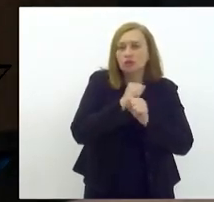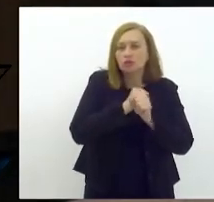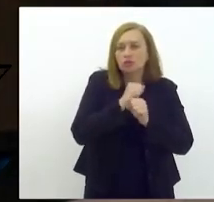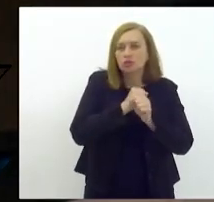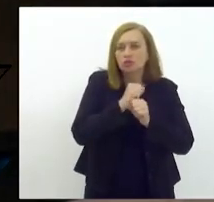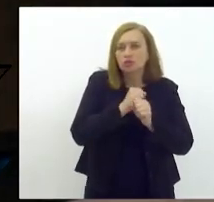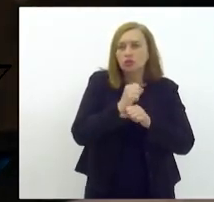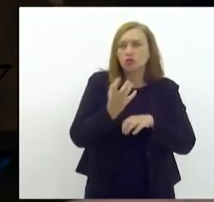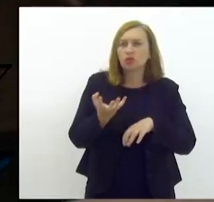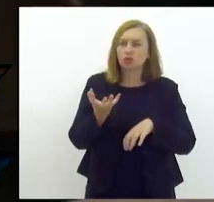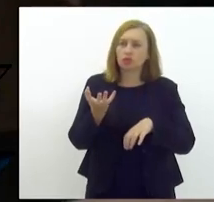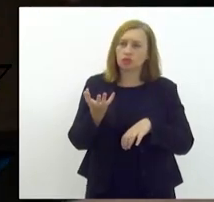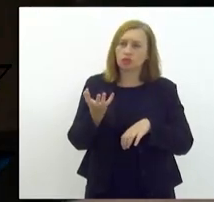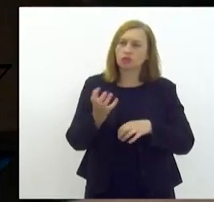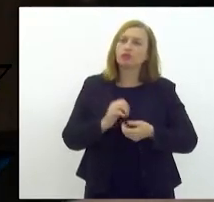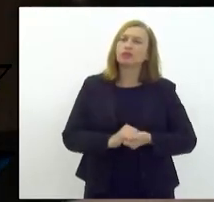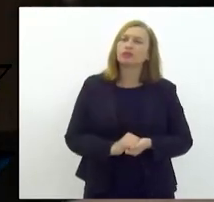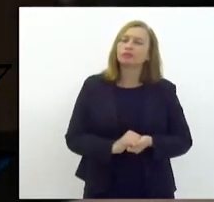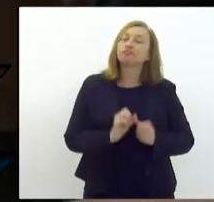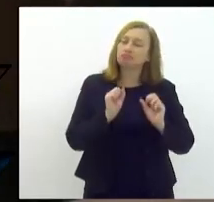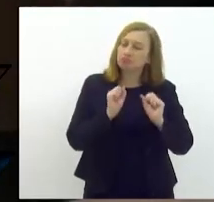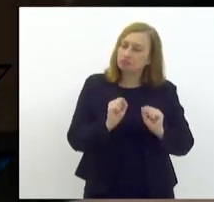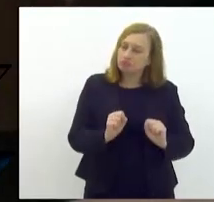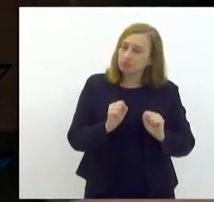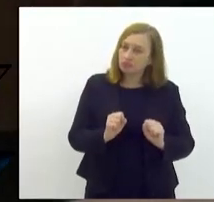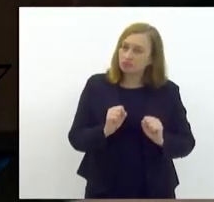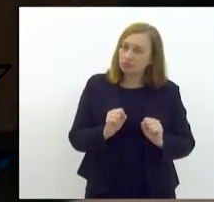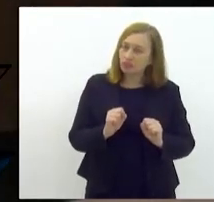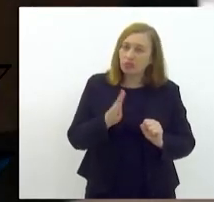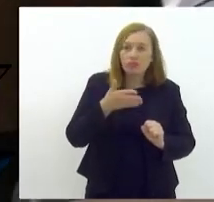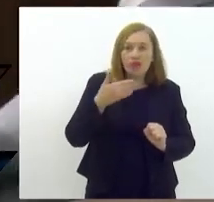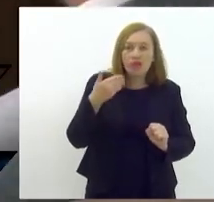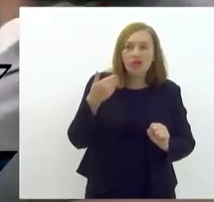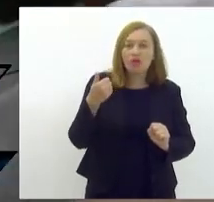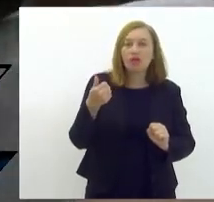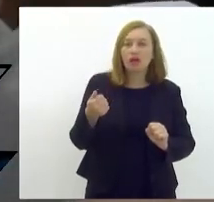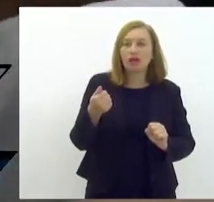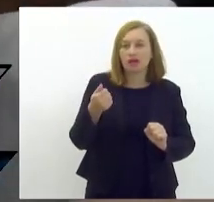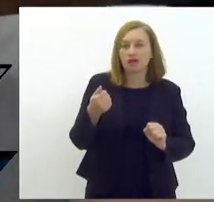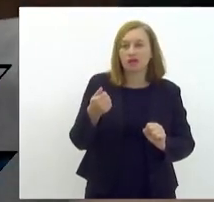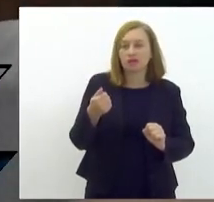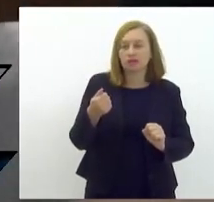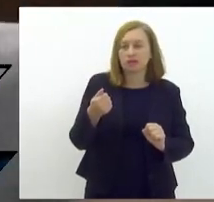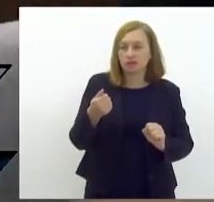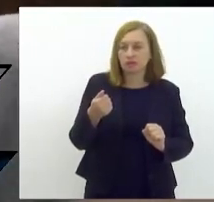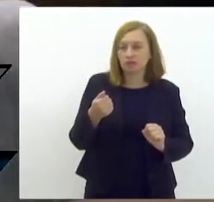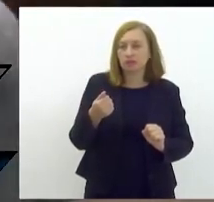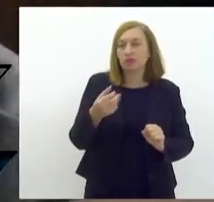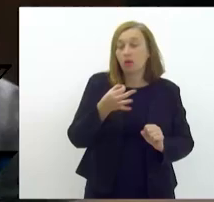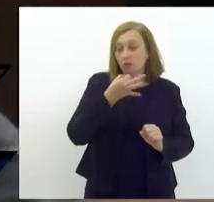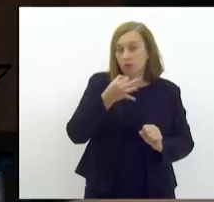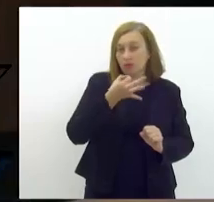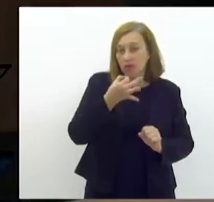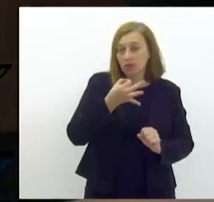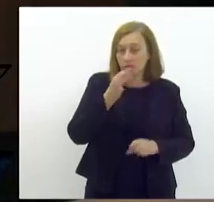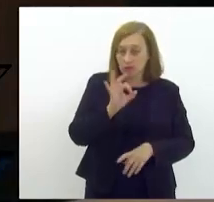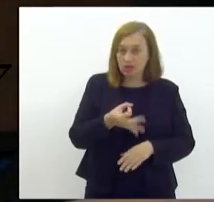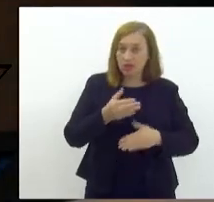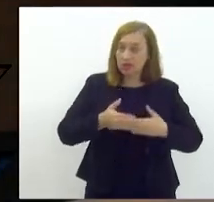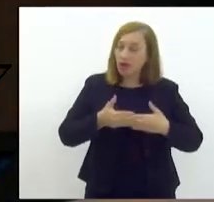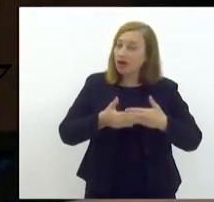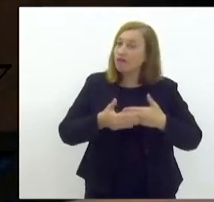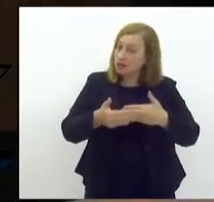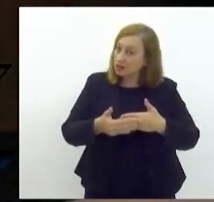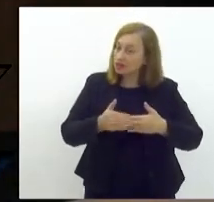que no Congresso Nacional pudesse amadurecer uma posição até conseguir avançar